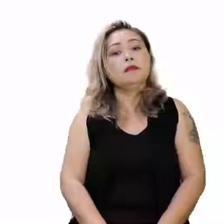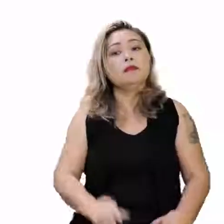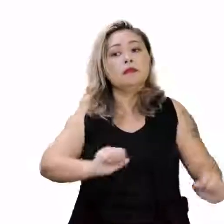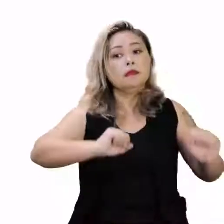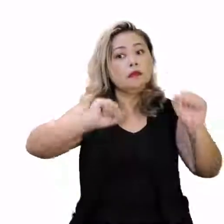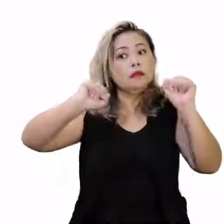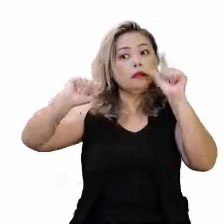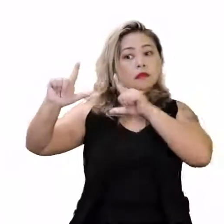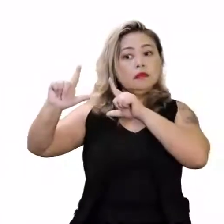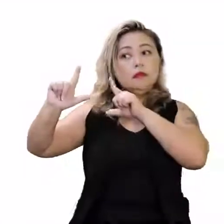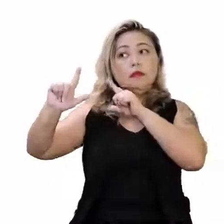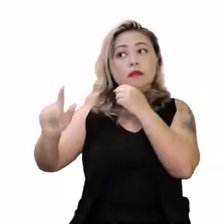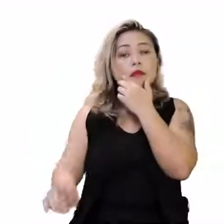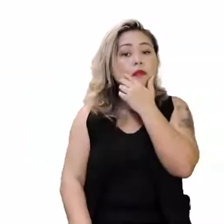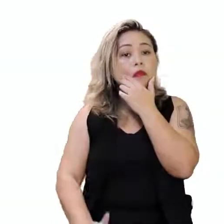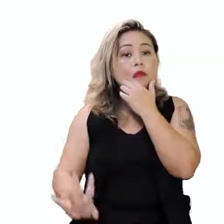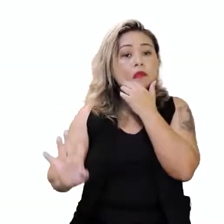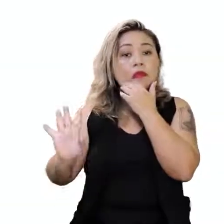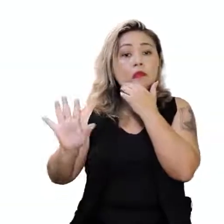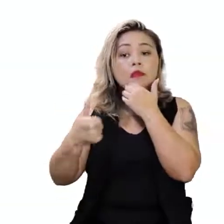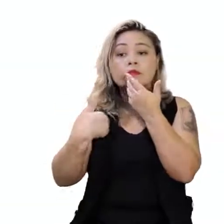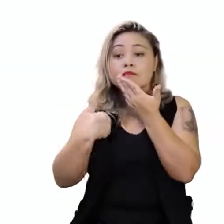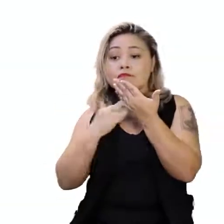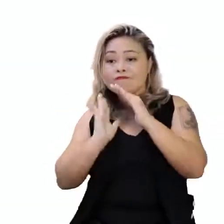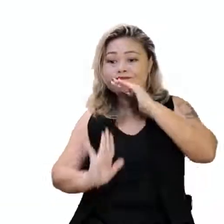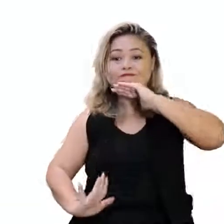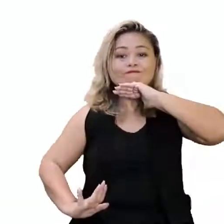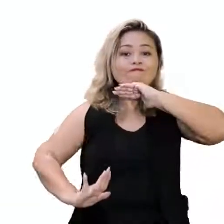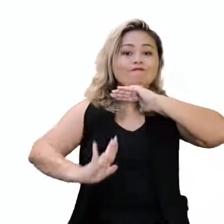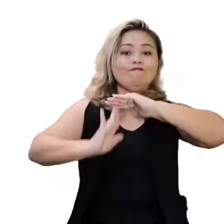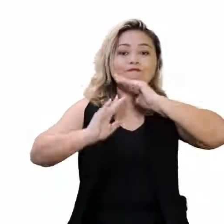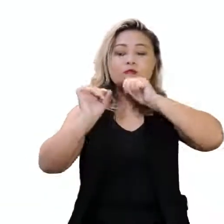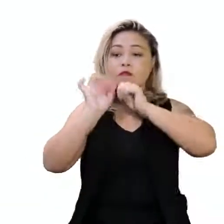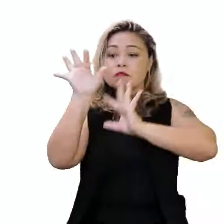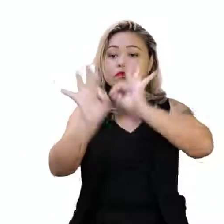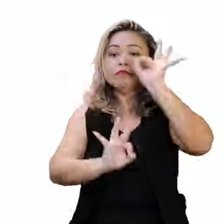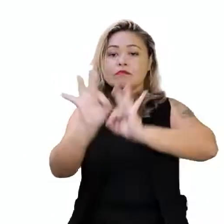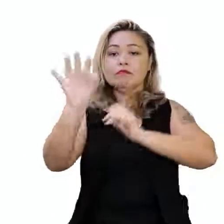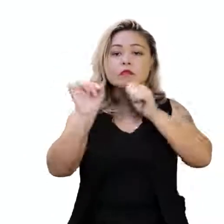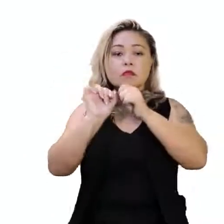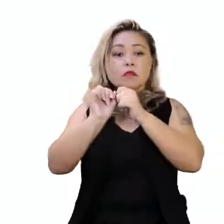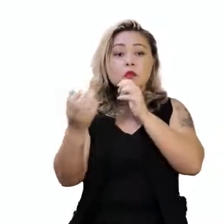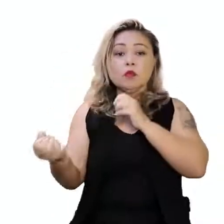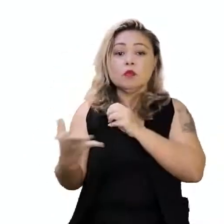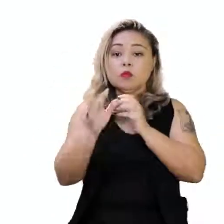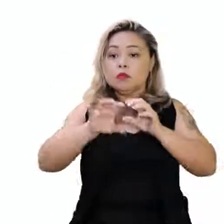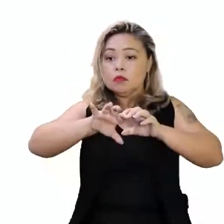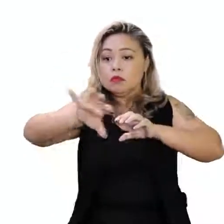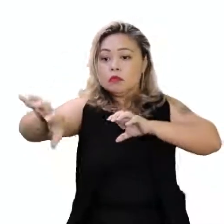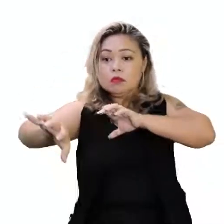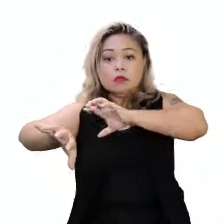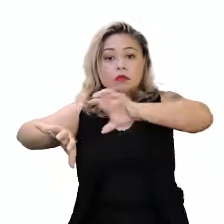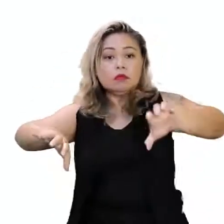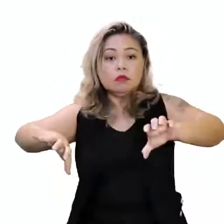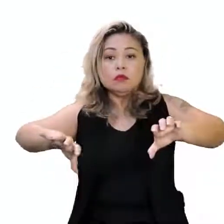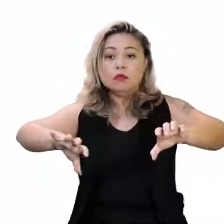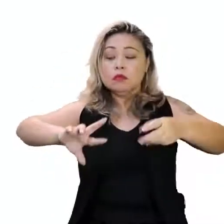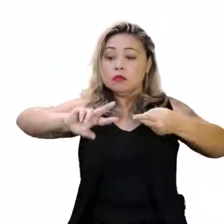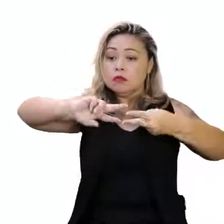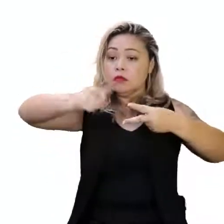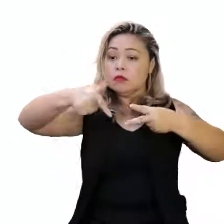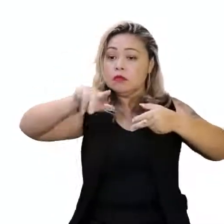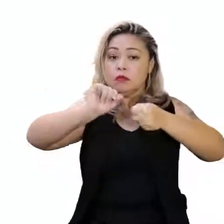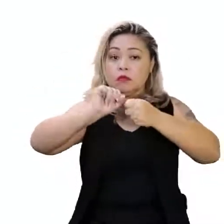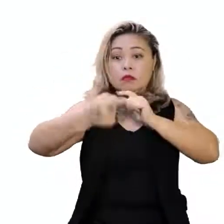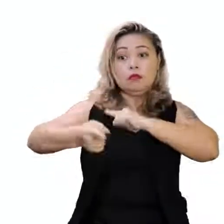lá no slide. A etapa crítica na formação de uma nova espécie é a separação do conjunto gênico